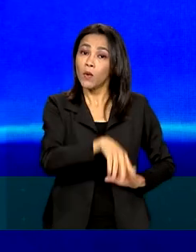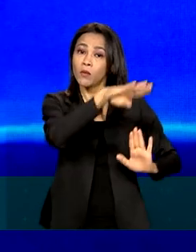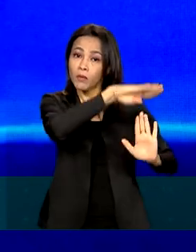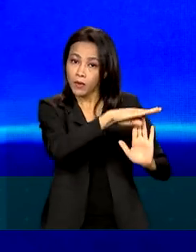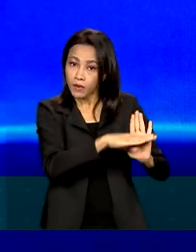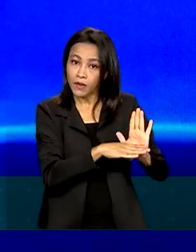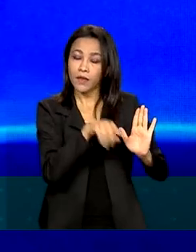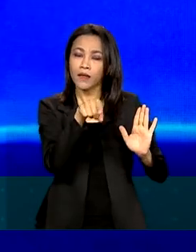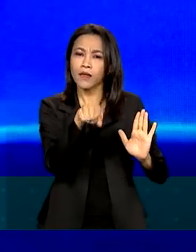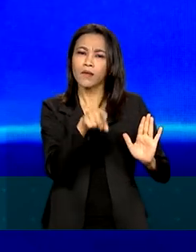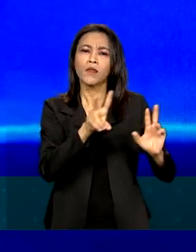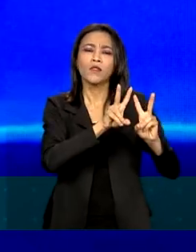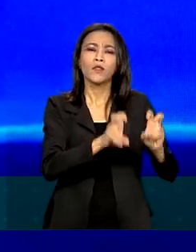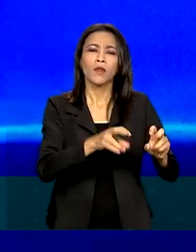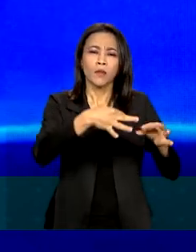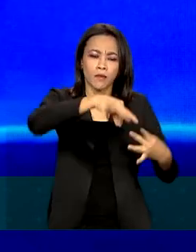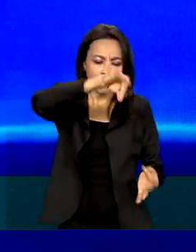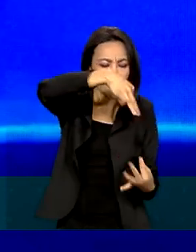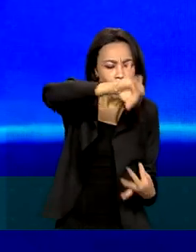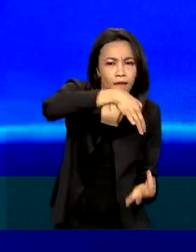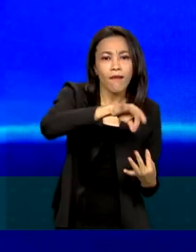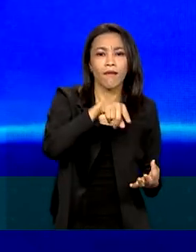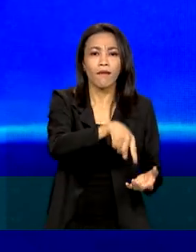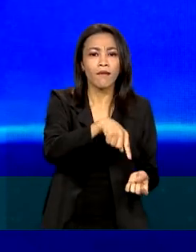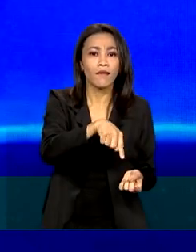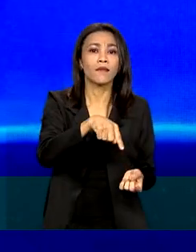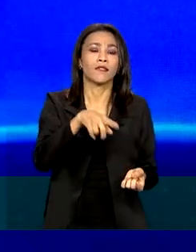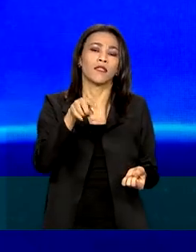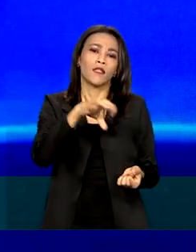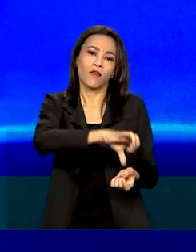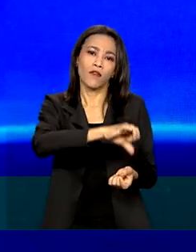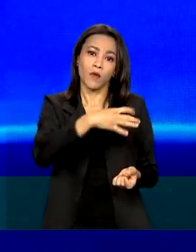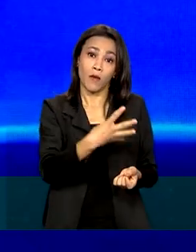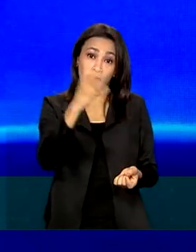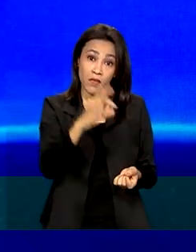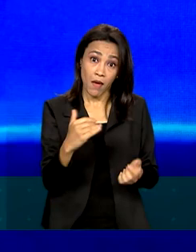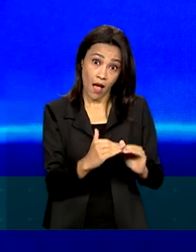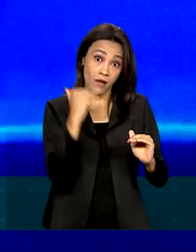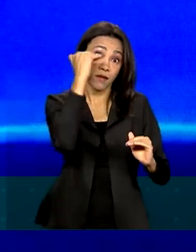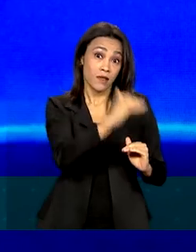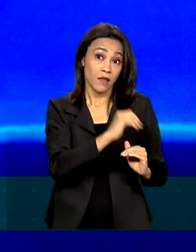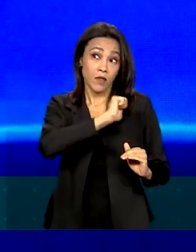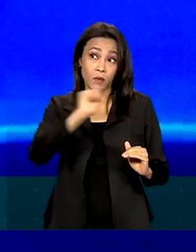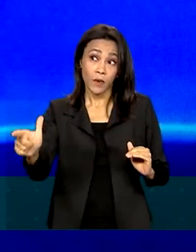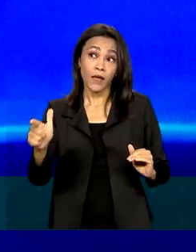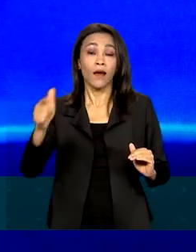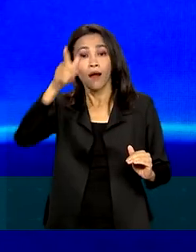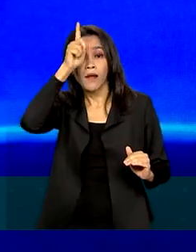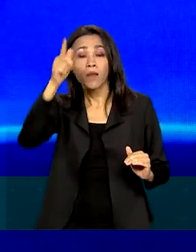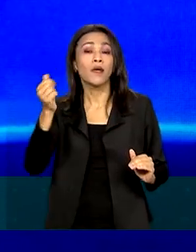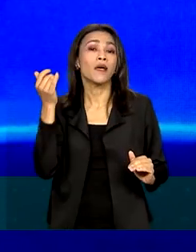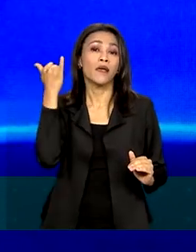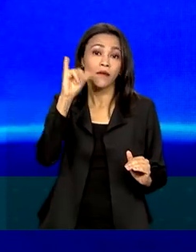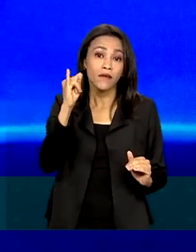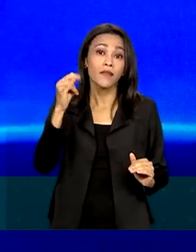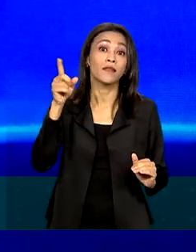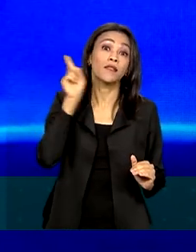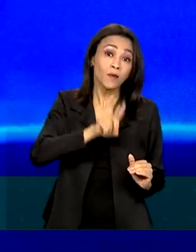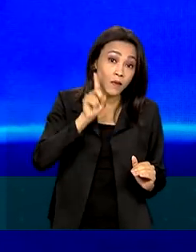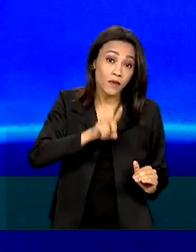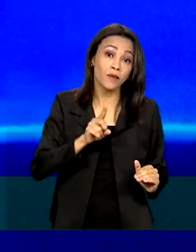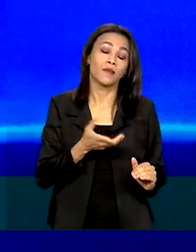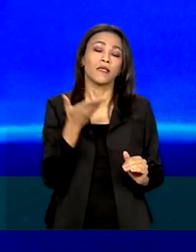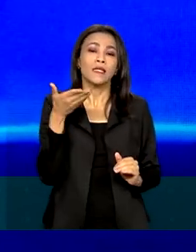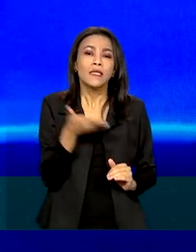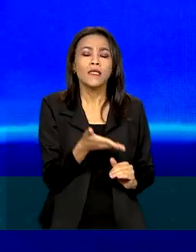embalagens defensivos agrícolas com índice de 94%, bem acima da Alemanha e da França com 70% e Estados Unidos com 30%. Indicador que